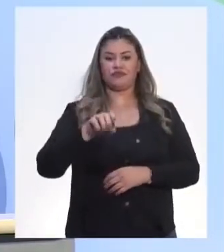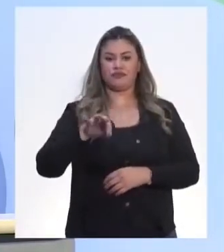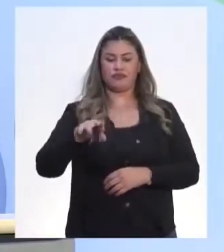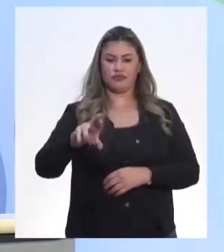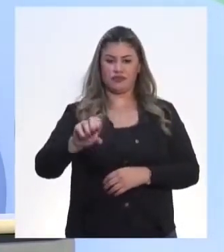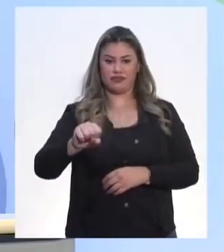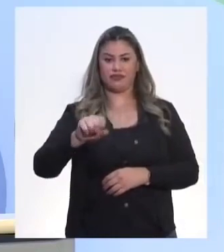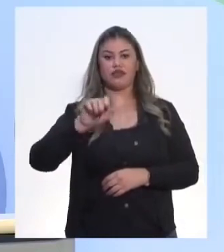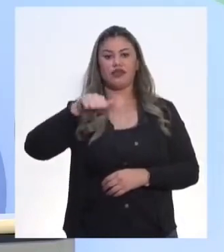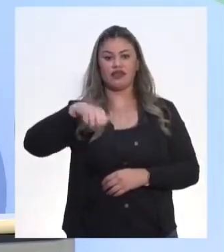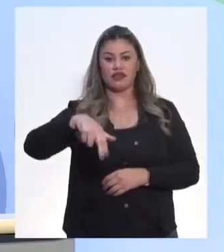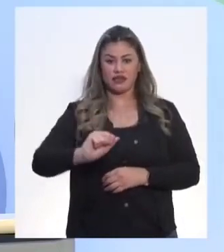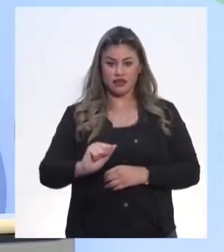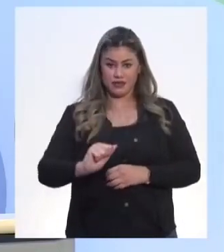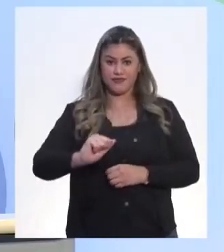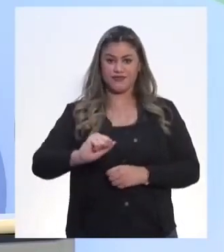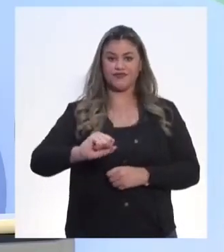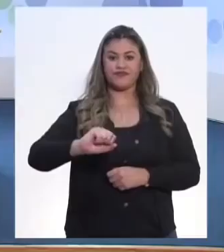Ana Clara,